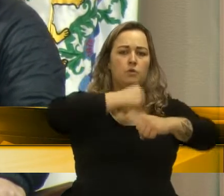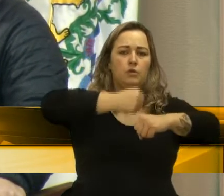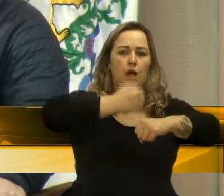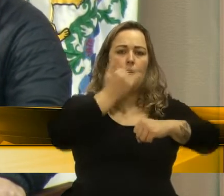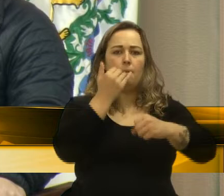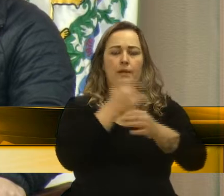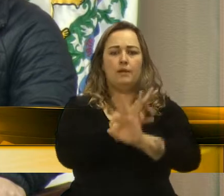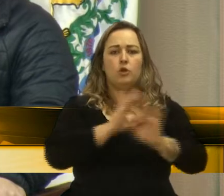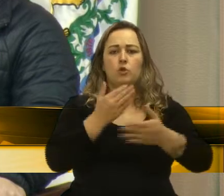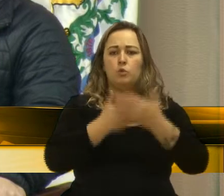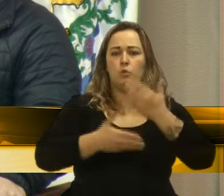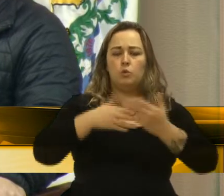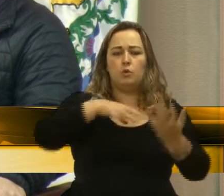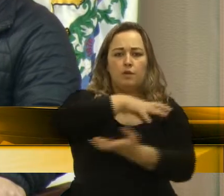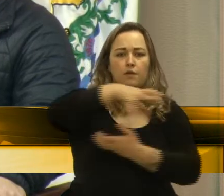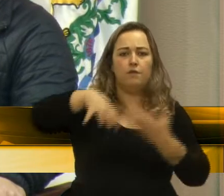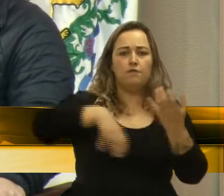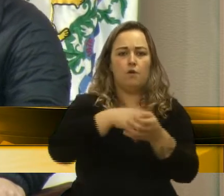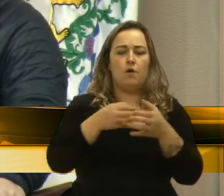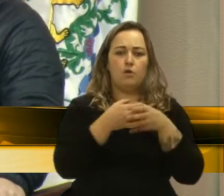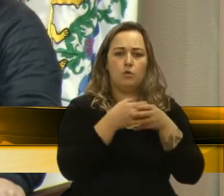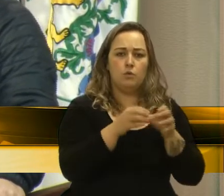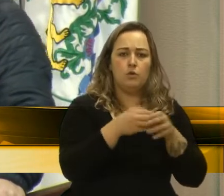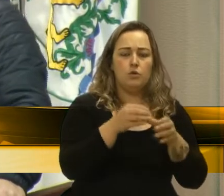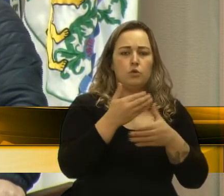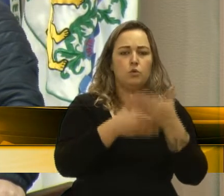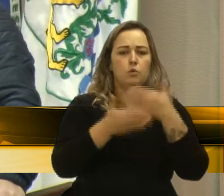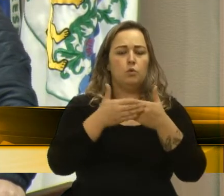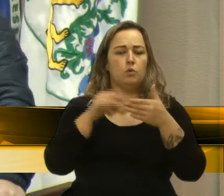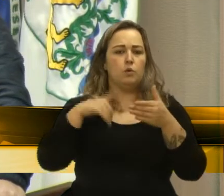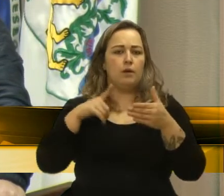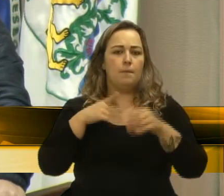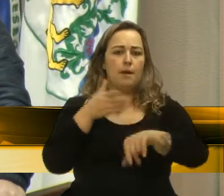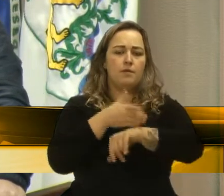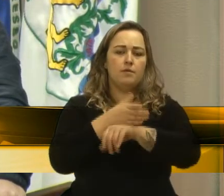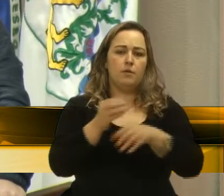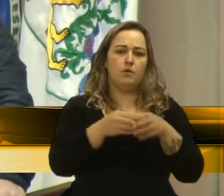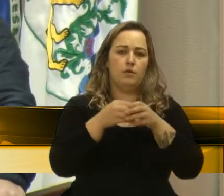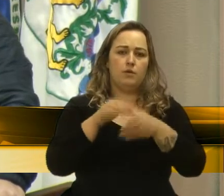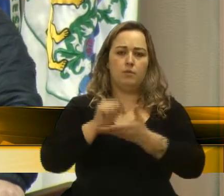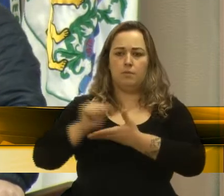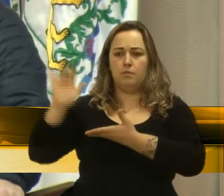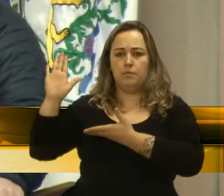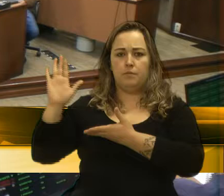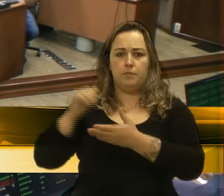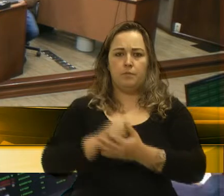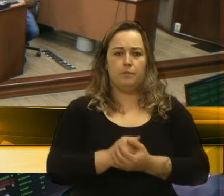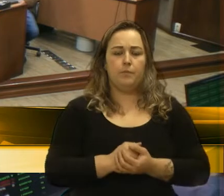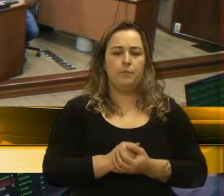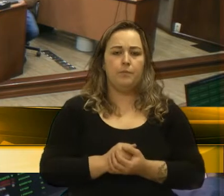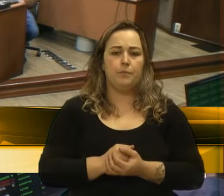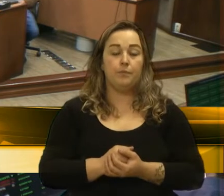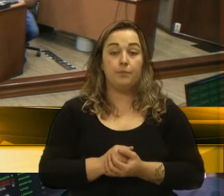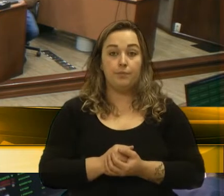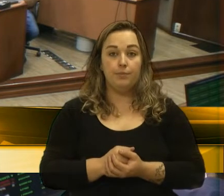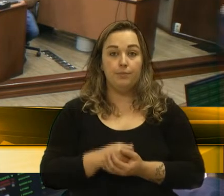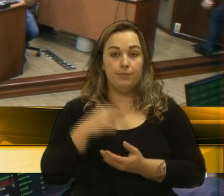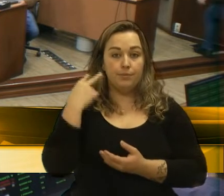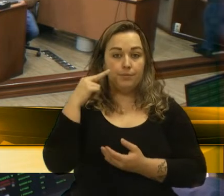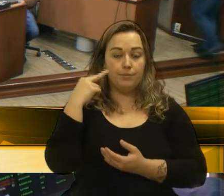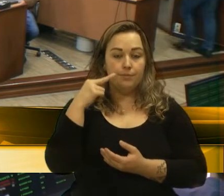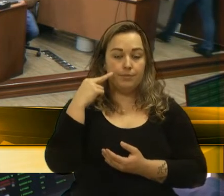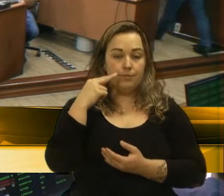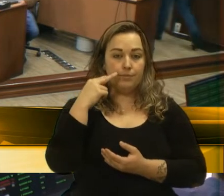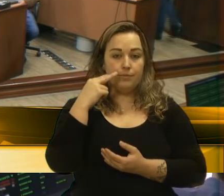aquilo que envolve uma retomada na questão turística. Vereador Eloy, depois eu continuo. Vereador Felipe,